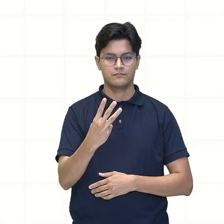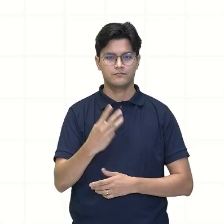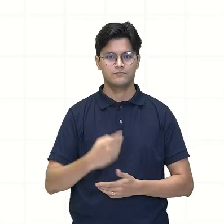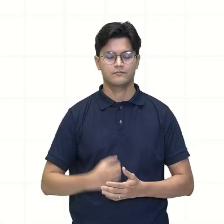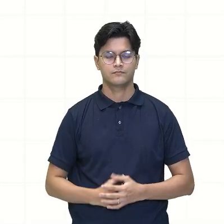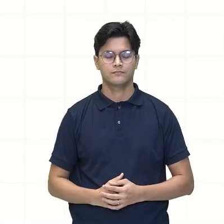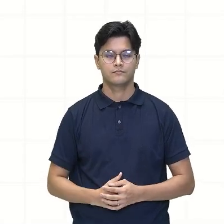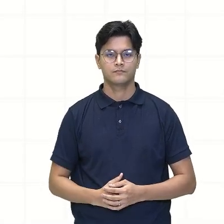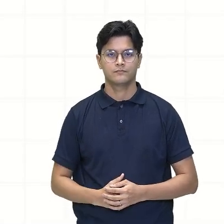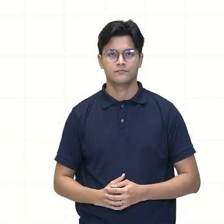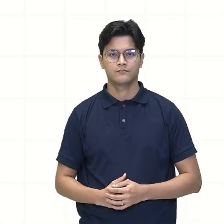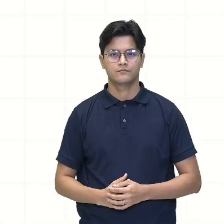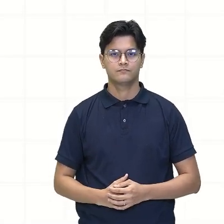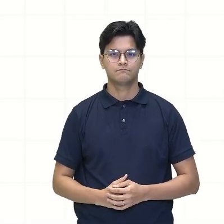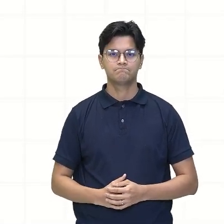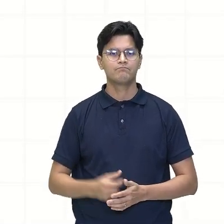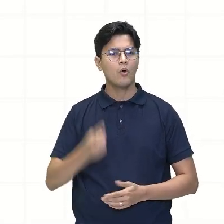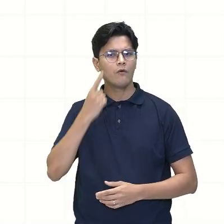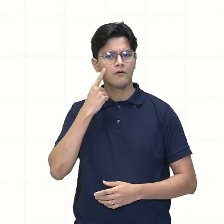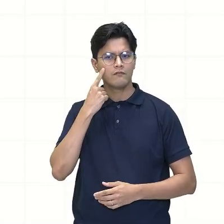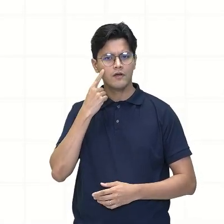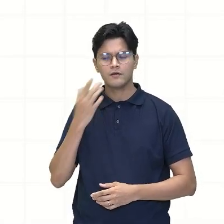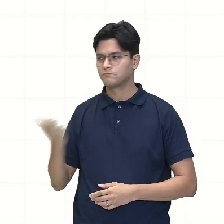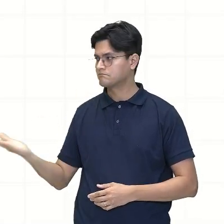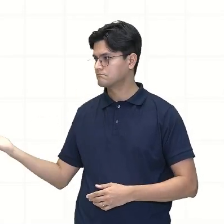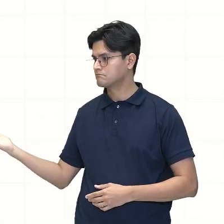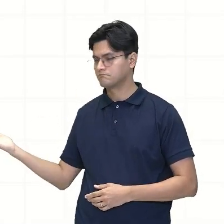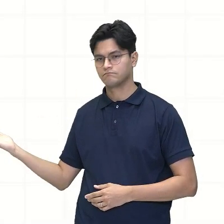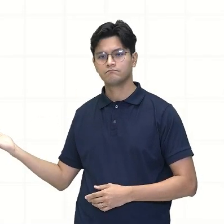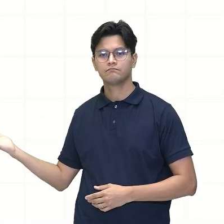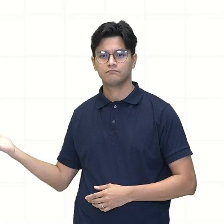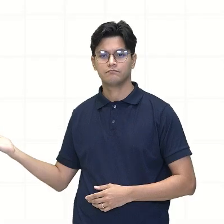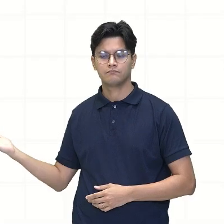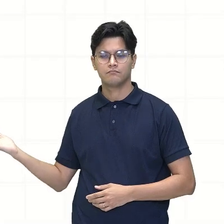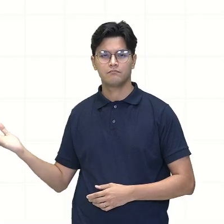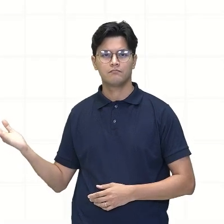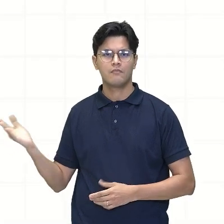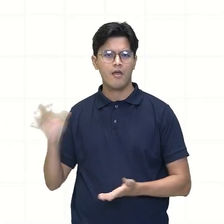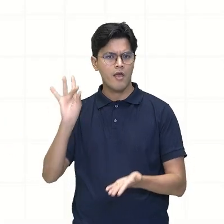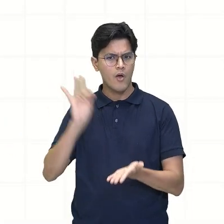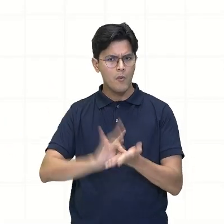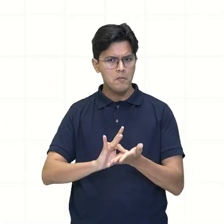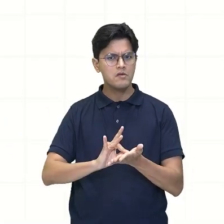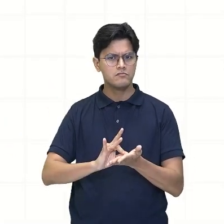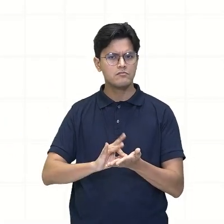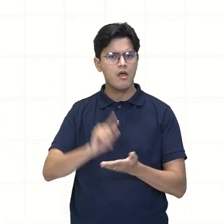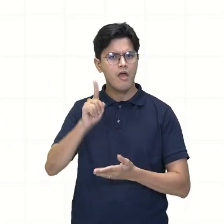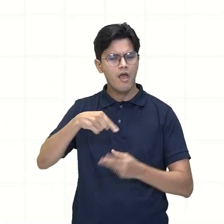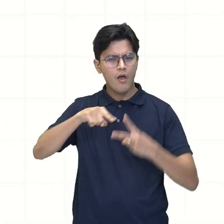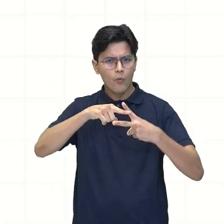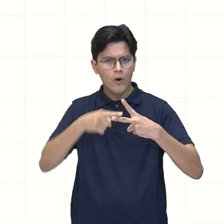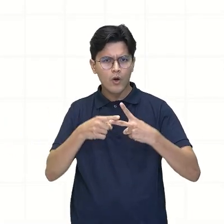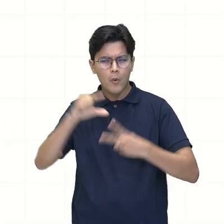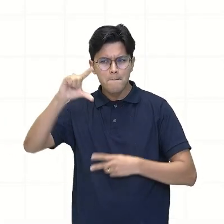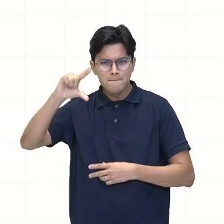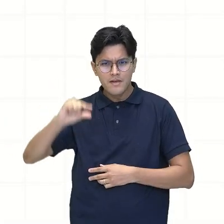18,43 graus. E vejam que realmente ele é bem menor aqui que o ângulo